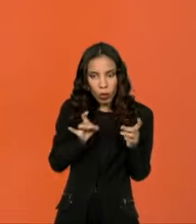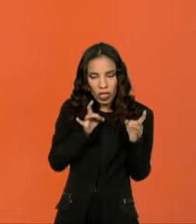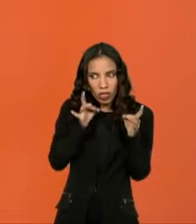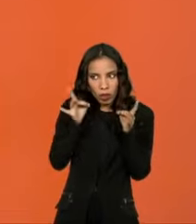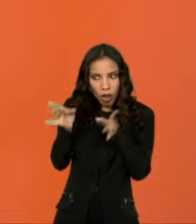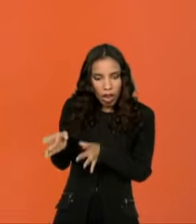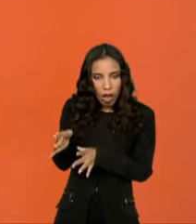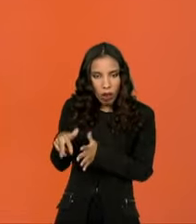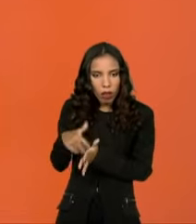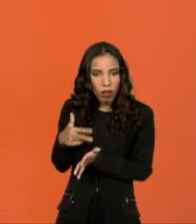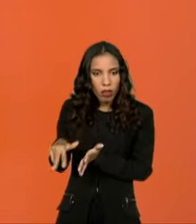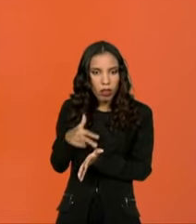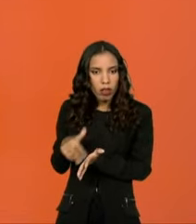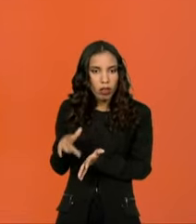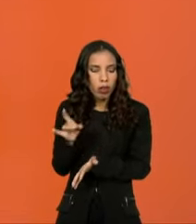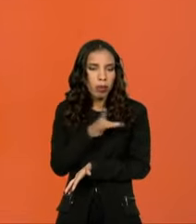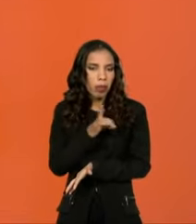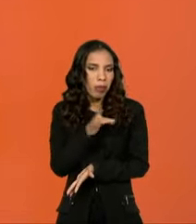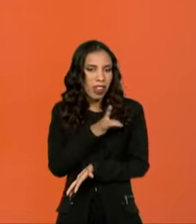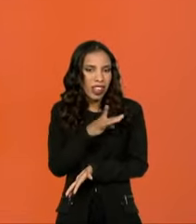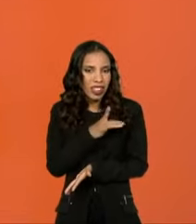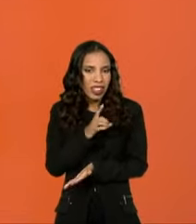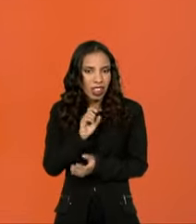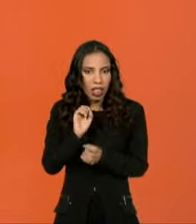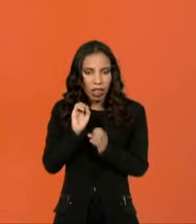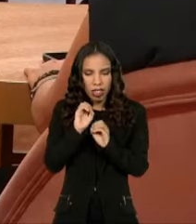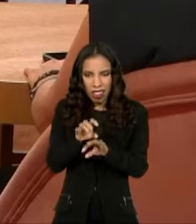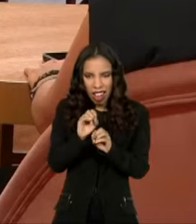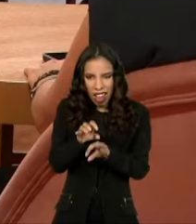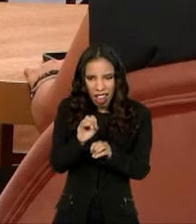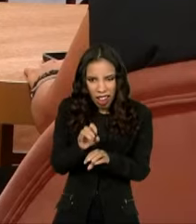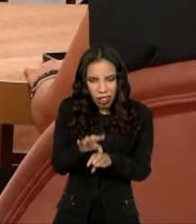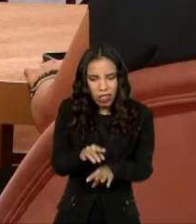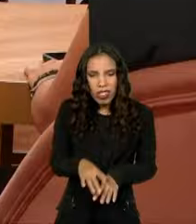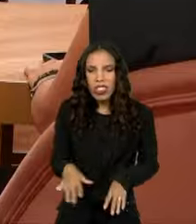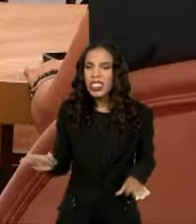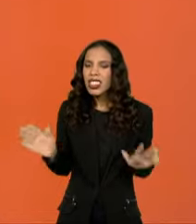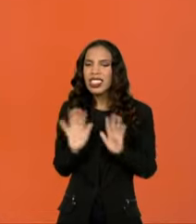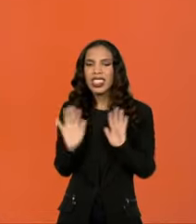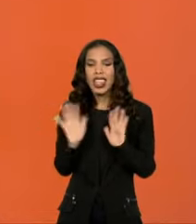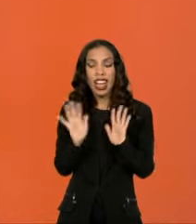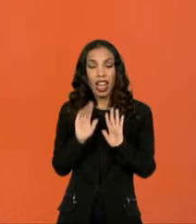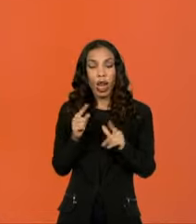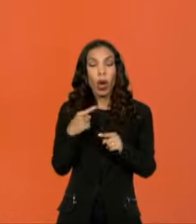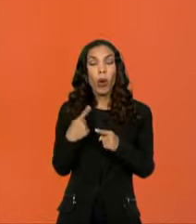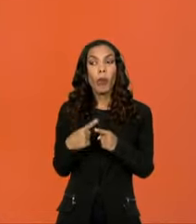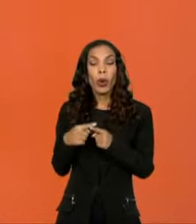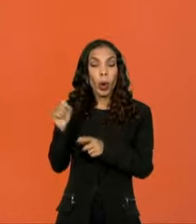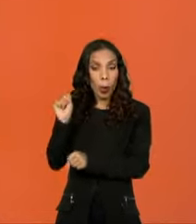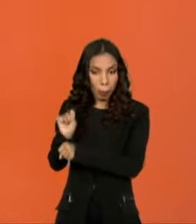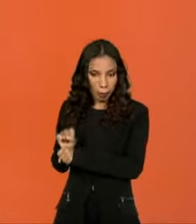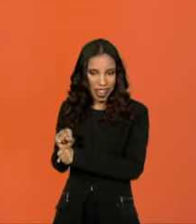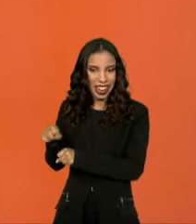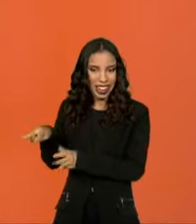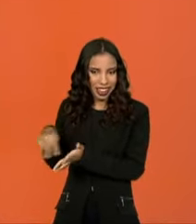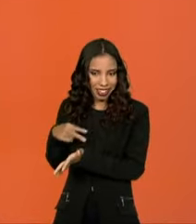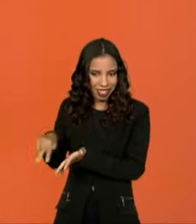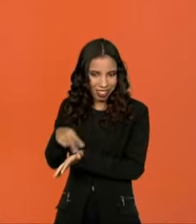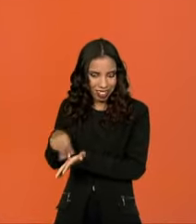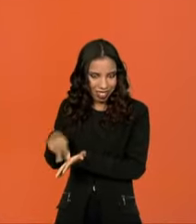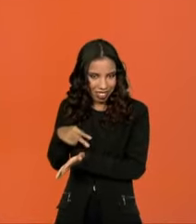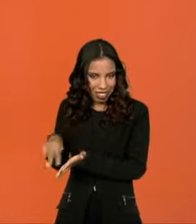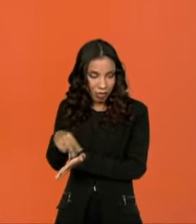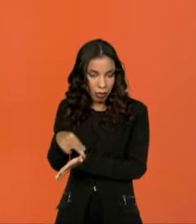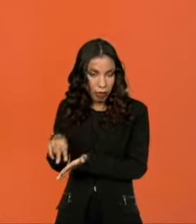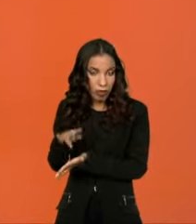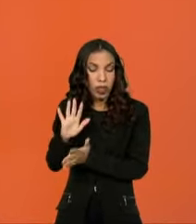medo? As aulas, assim, de dar aula? Não. Não, o que me fez largar a dança é que nessa, quando